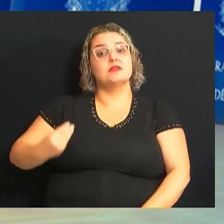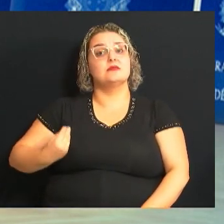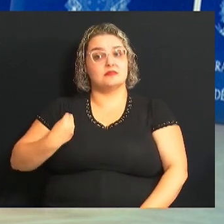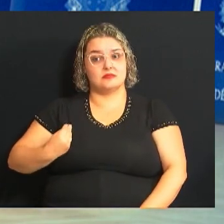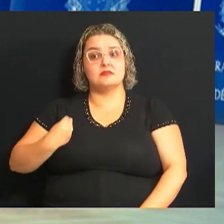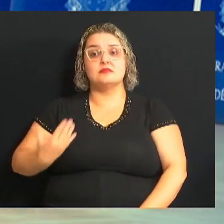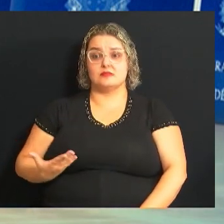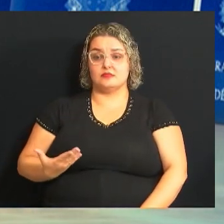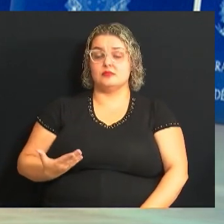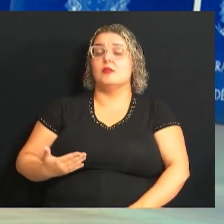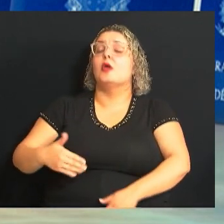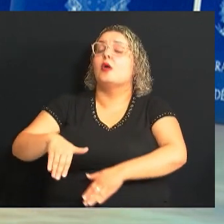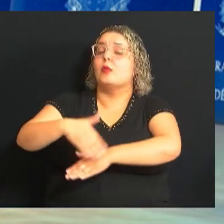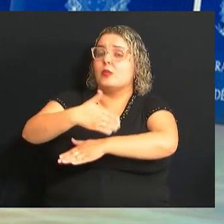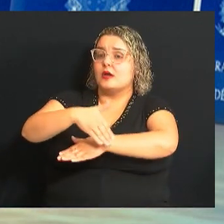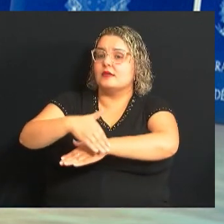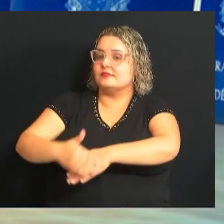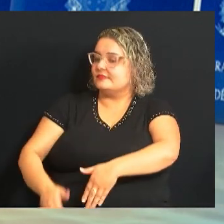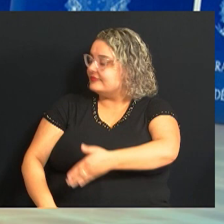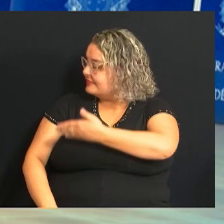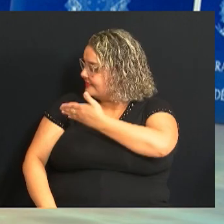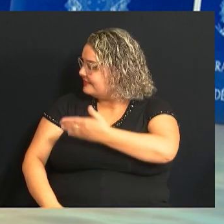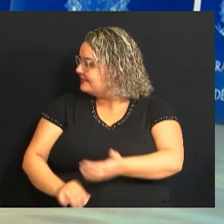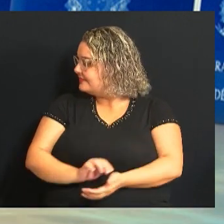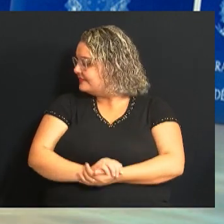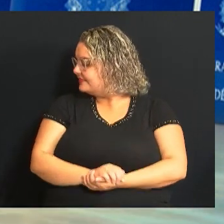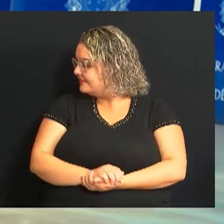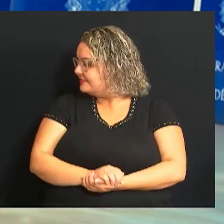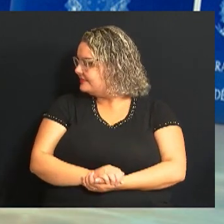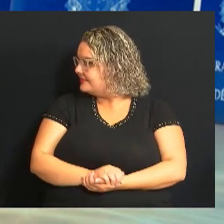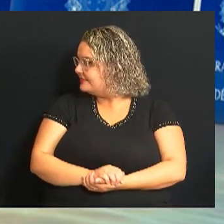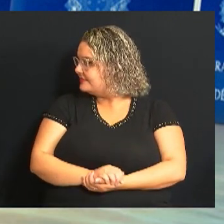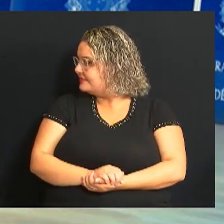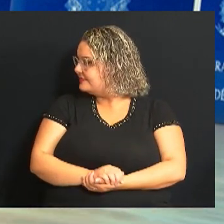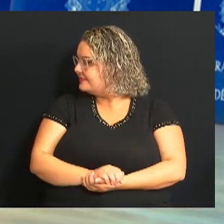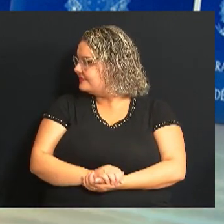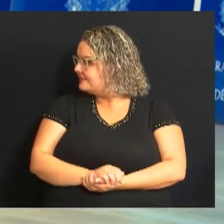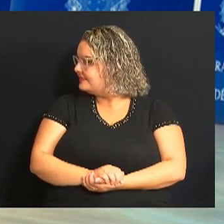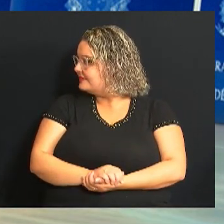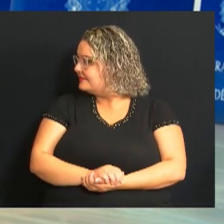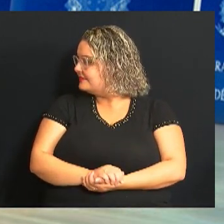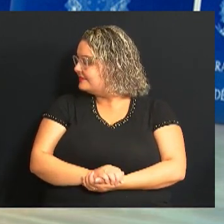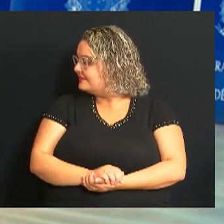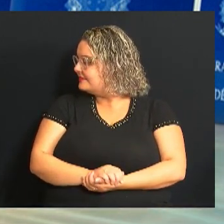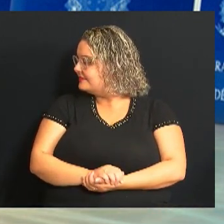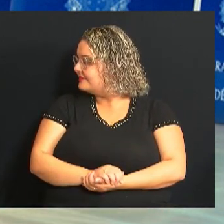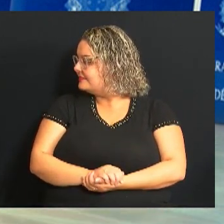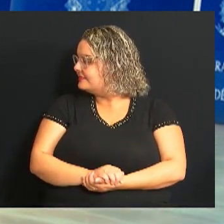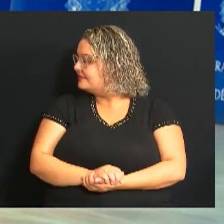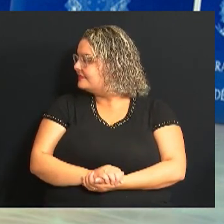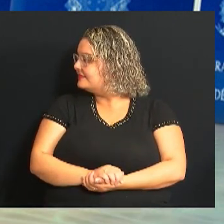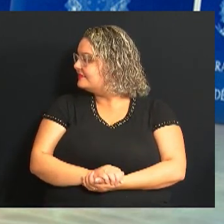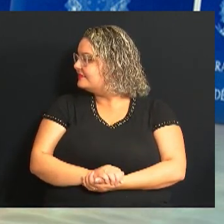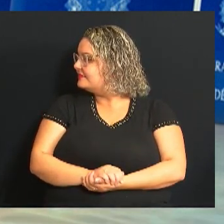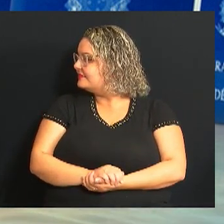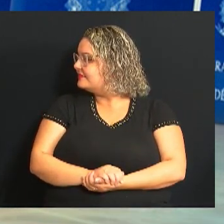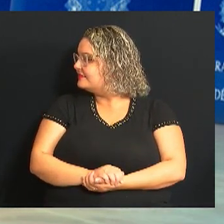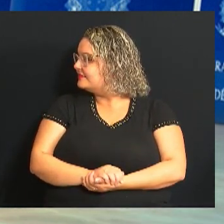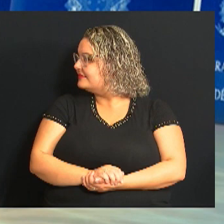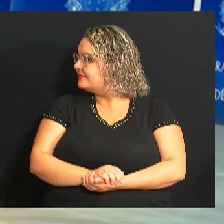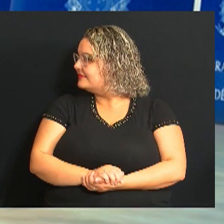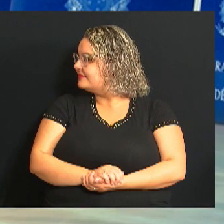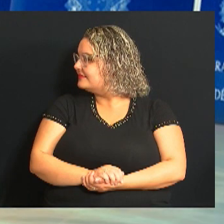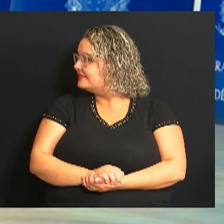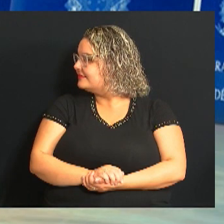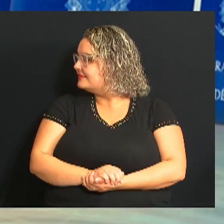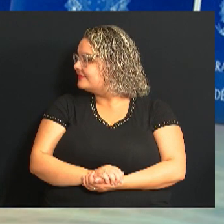o PAT fica dentro do Hortofácil, localizado na rua Argolino de Moraes, número 405,